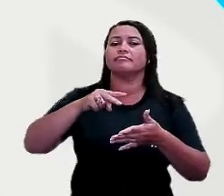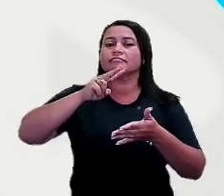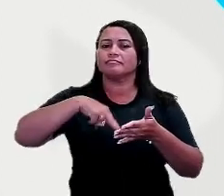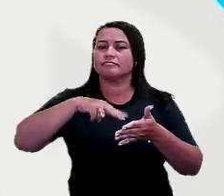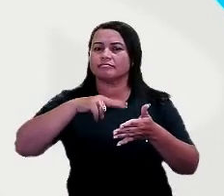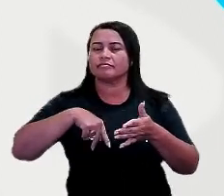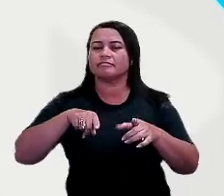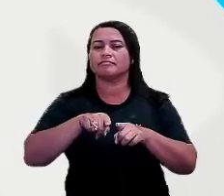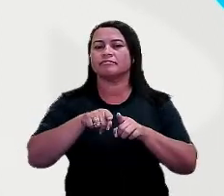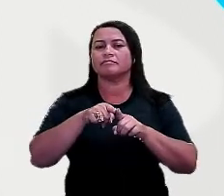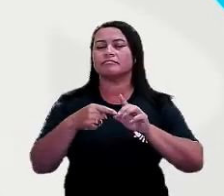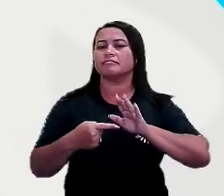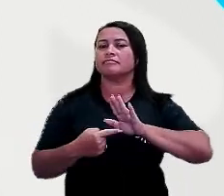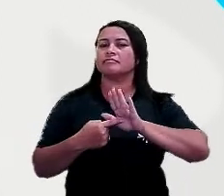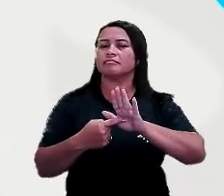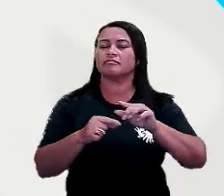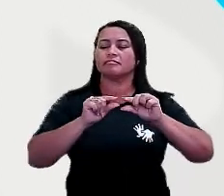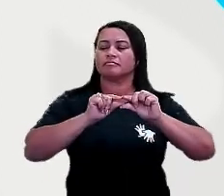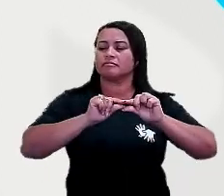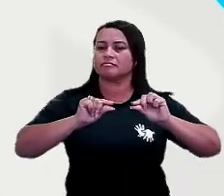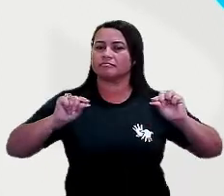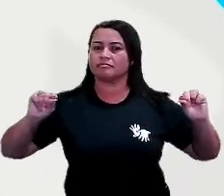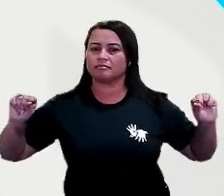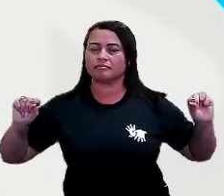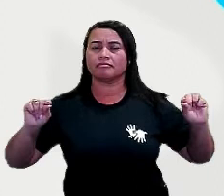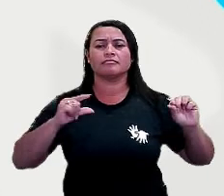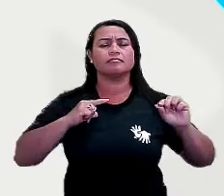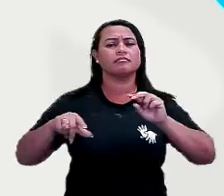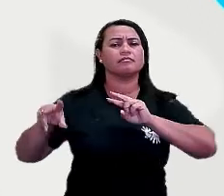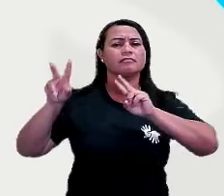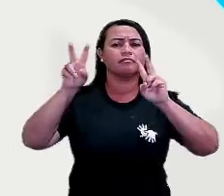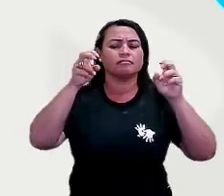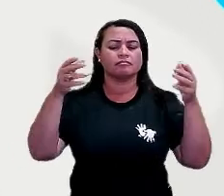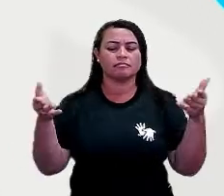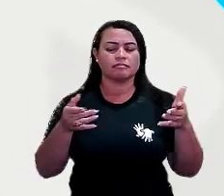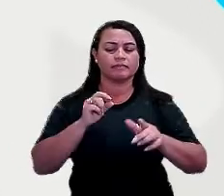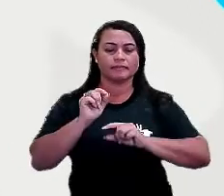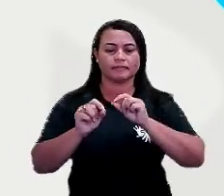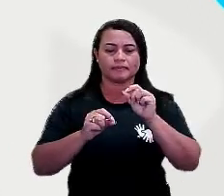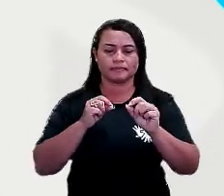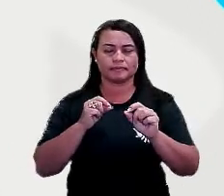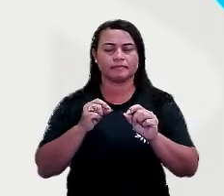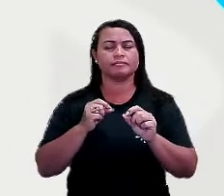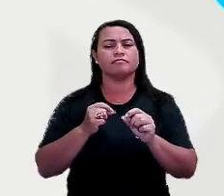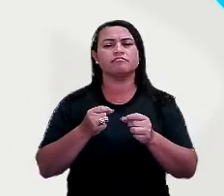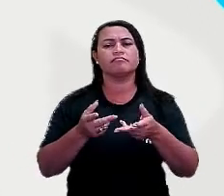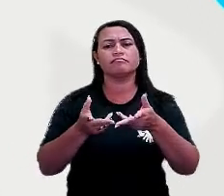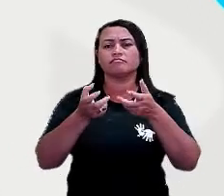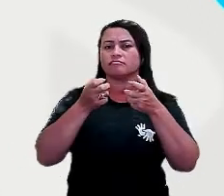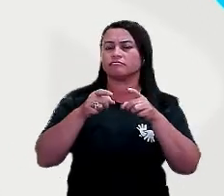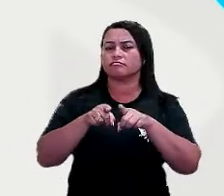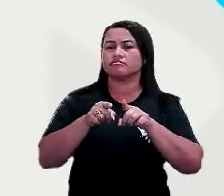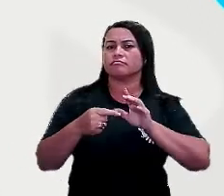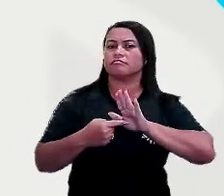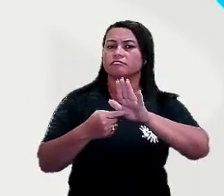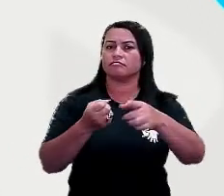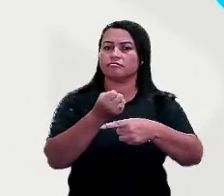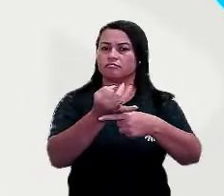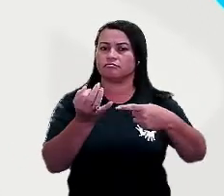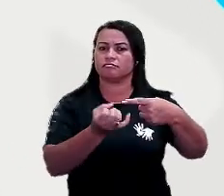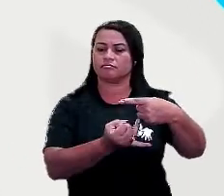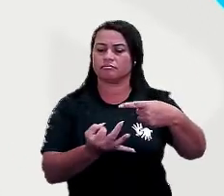leituras e representação na reta numérica. E o tema da nossa aula de hoje é identificação e representação de